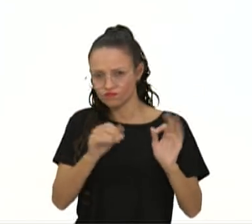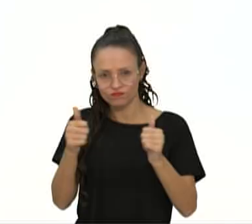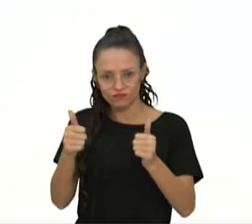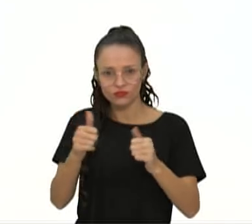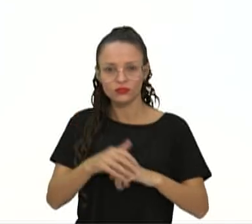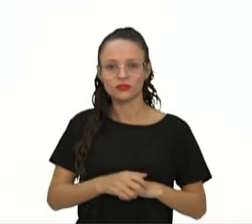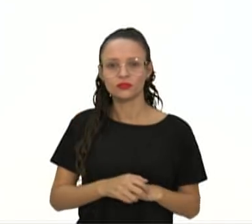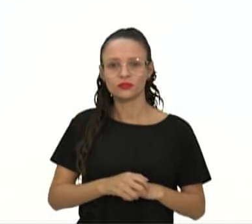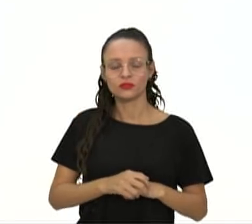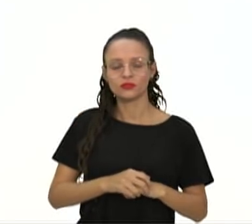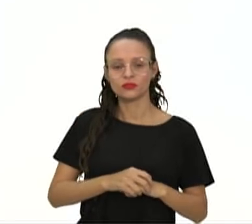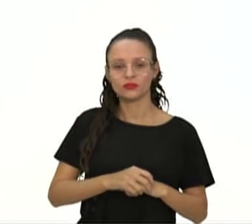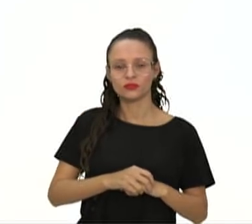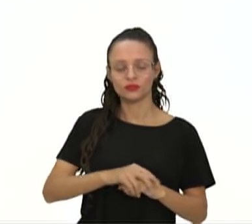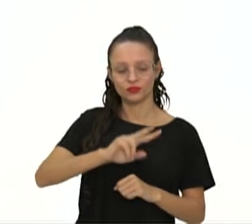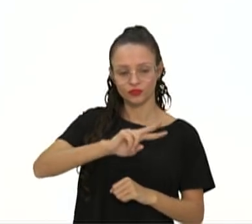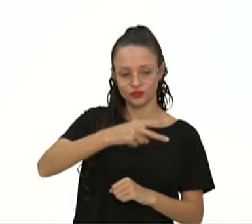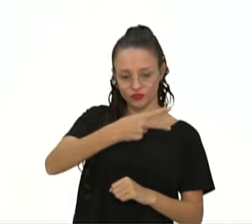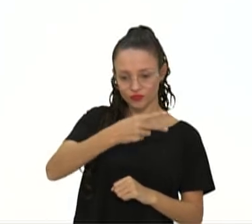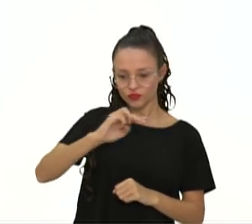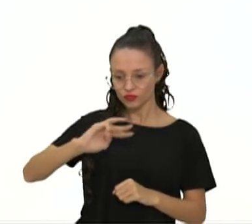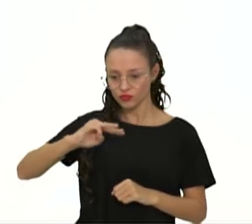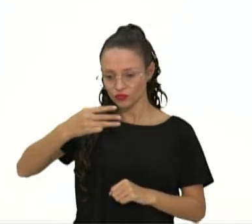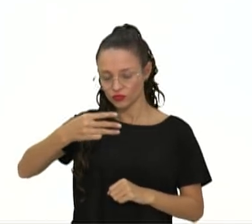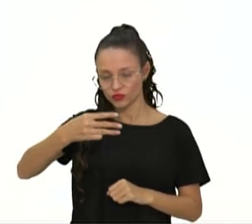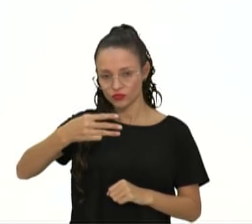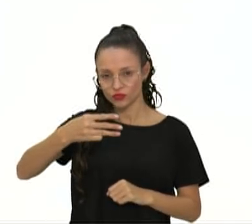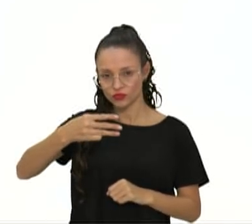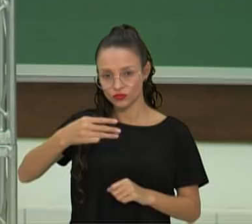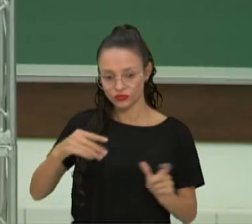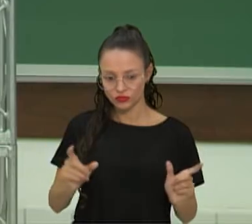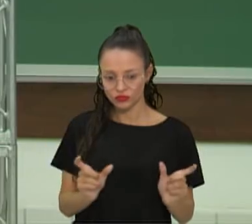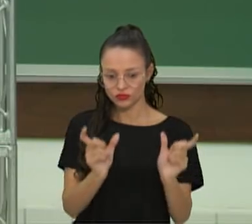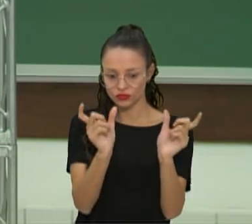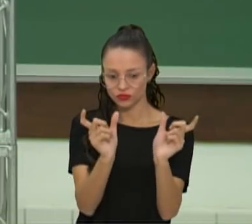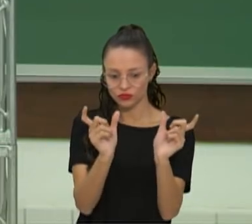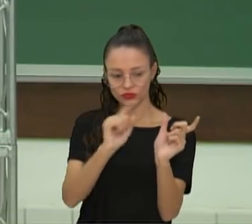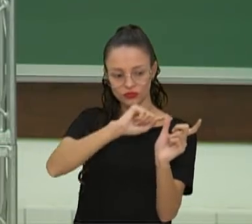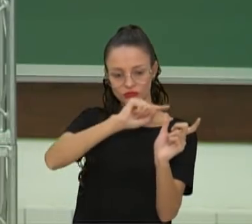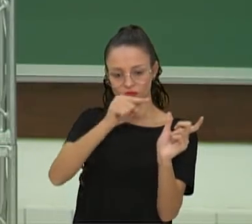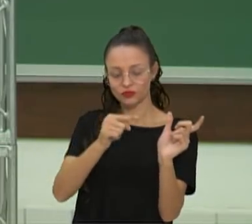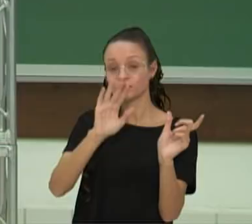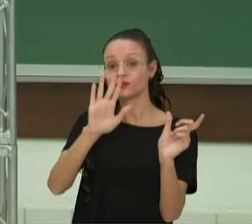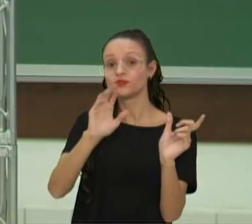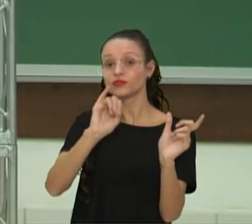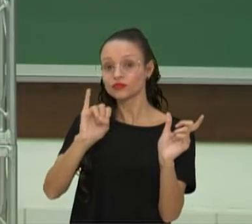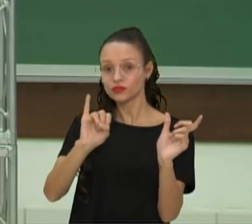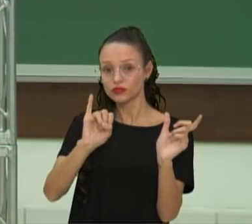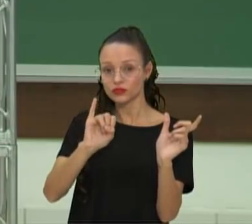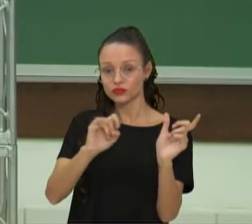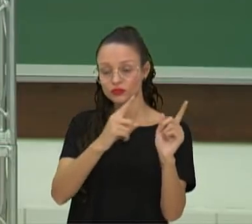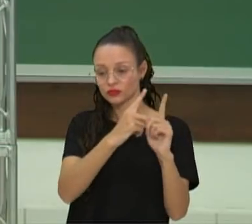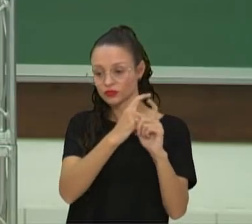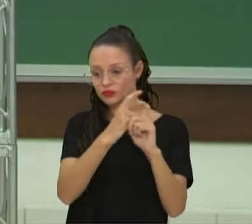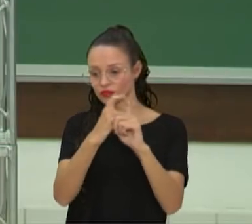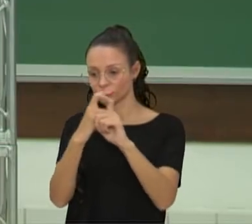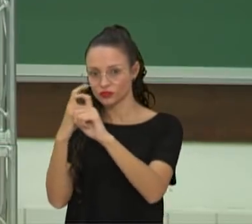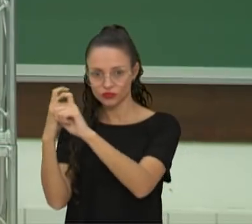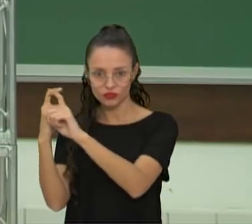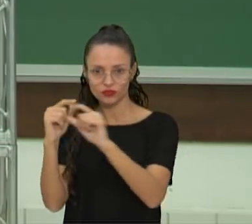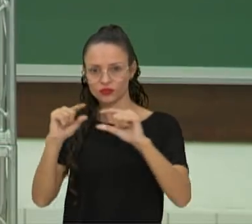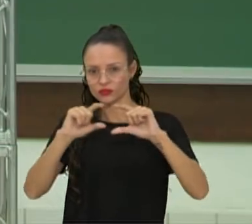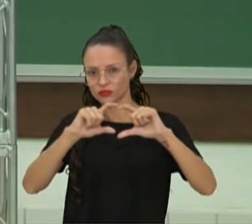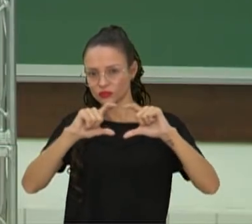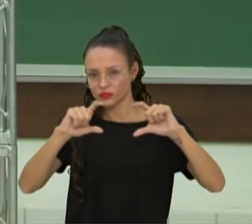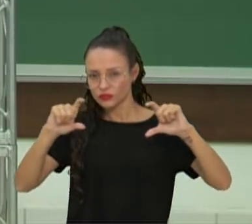Se for quadrado e cubo de um binômio, você recai num produto notável. E se for de um polinômio maior, de um trinômio, um